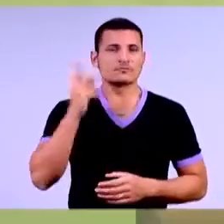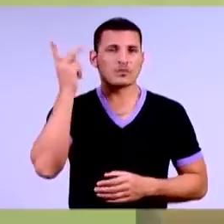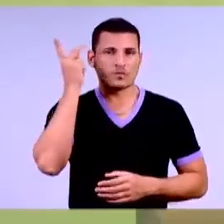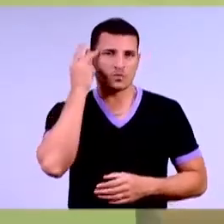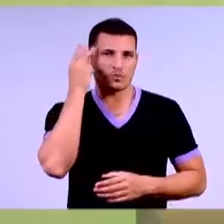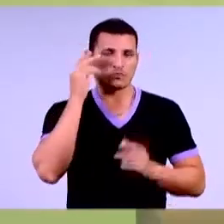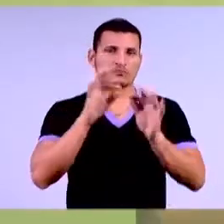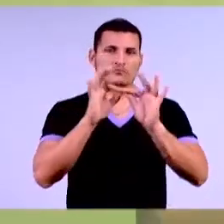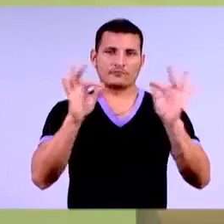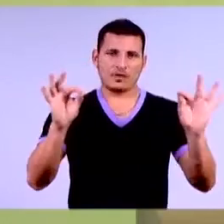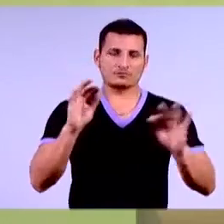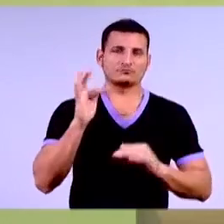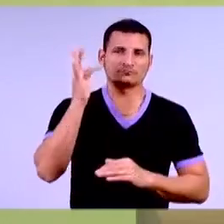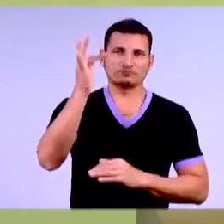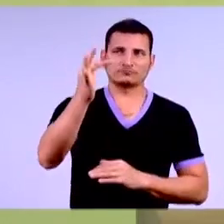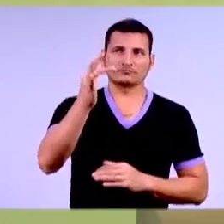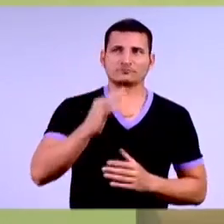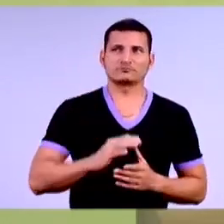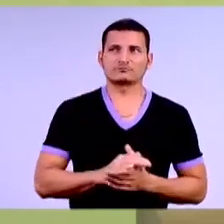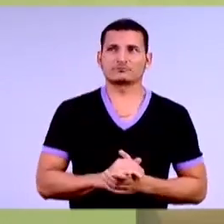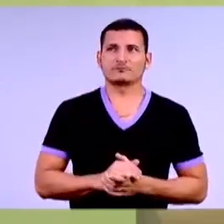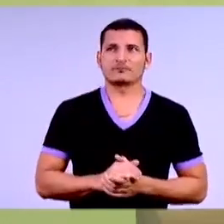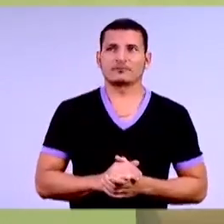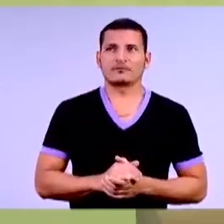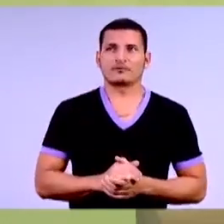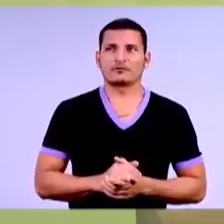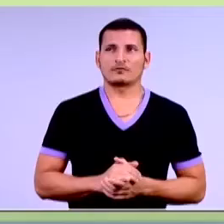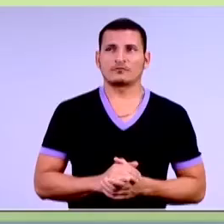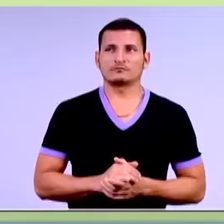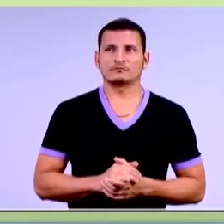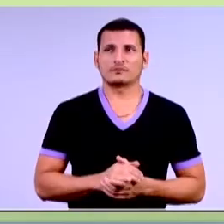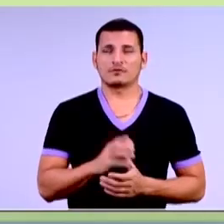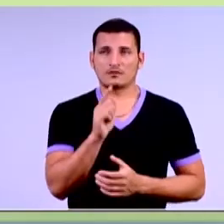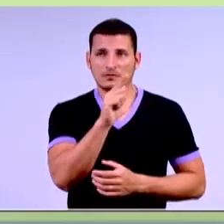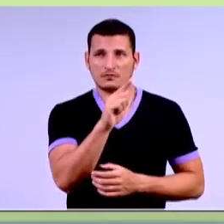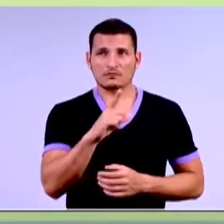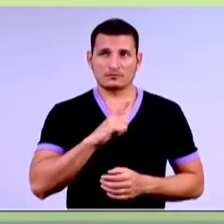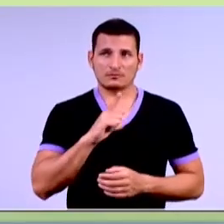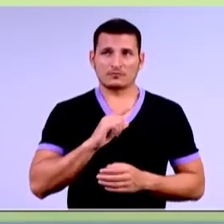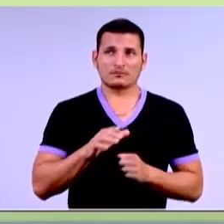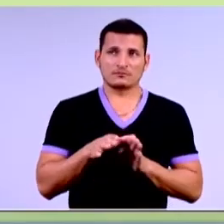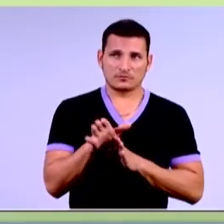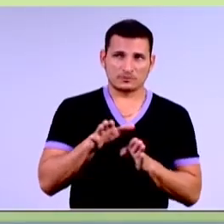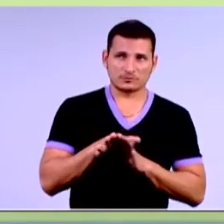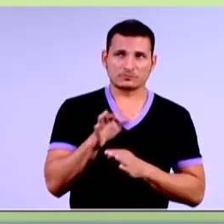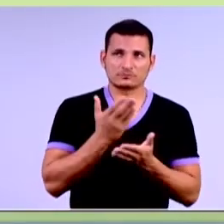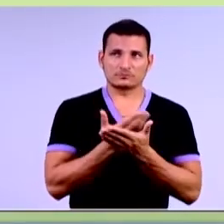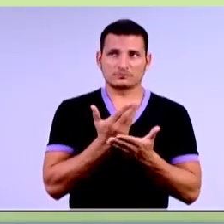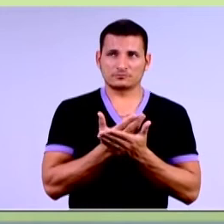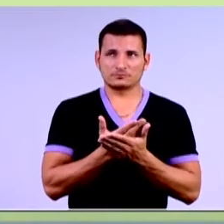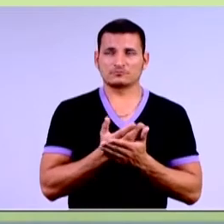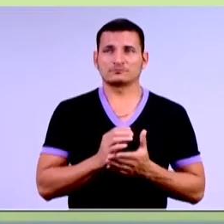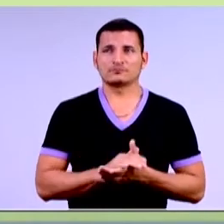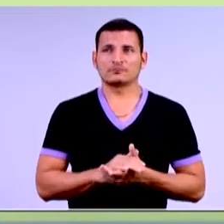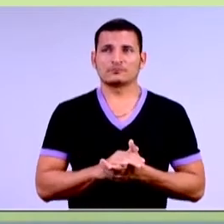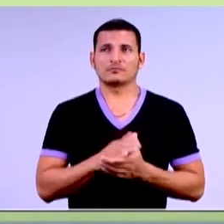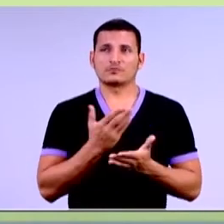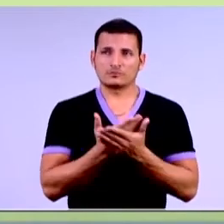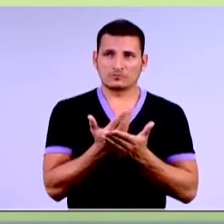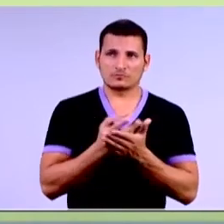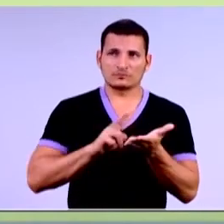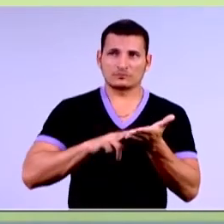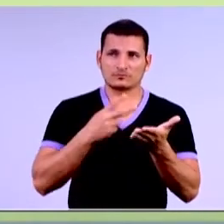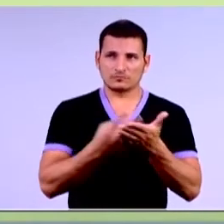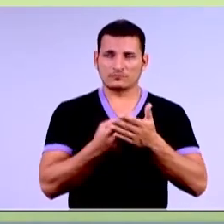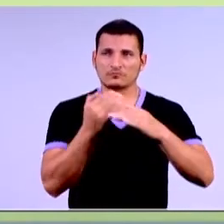sem frases no futuro aqui nós temos aqui umas dicas para estudar as todas as traduções abaixo o